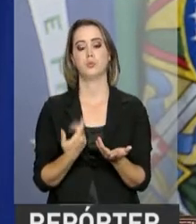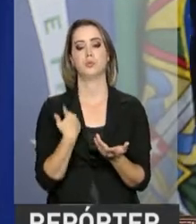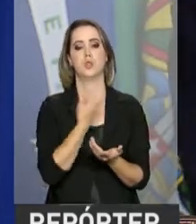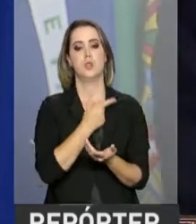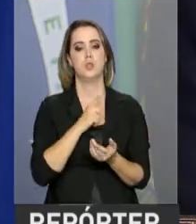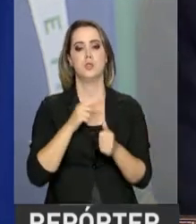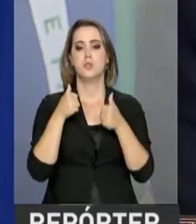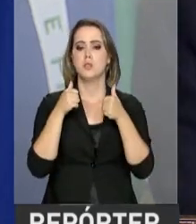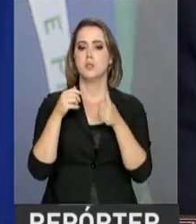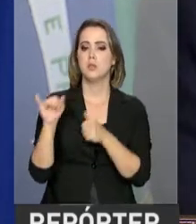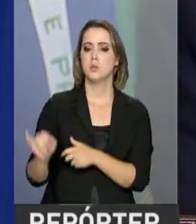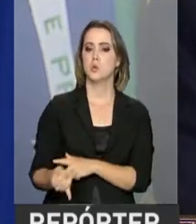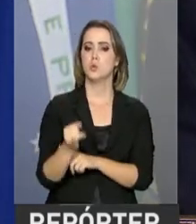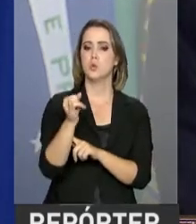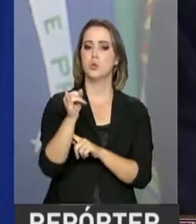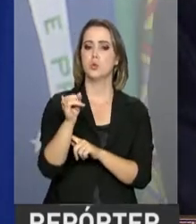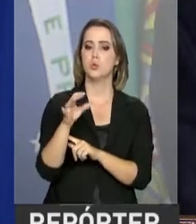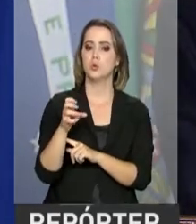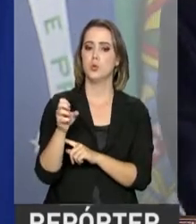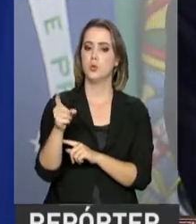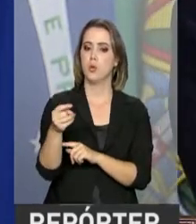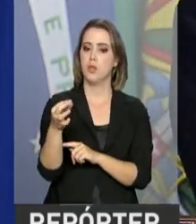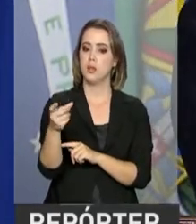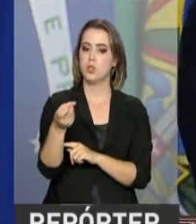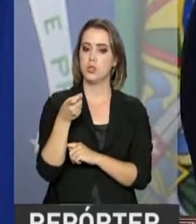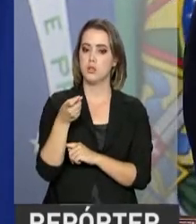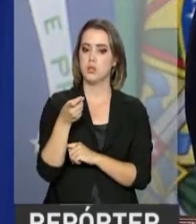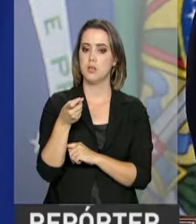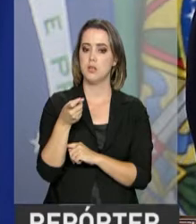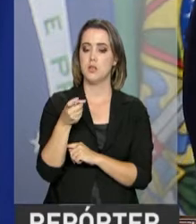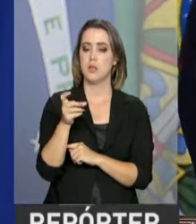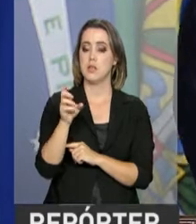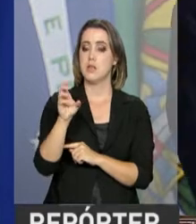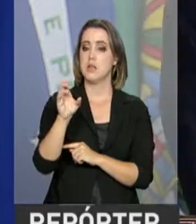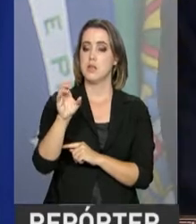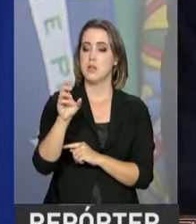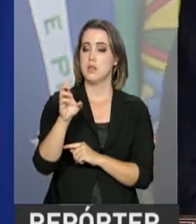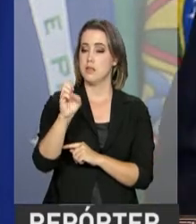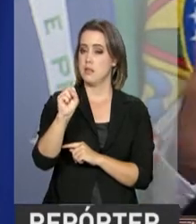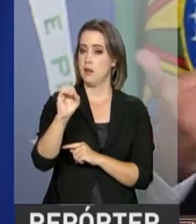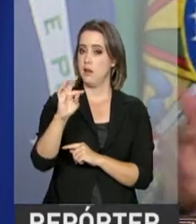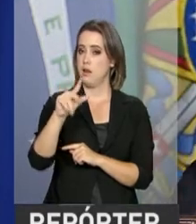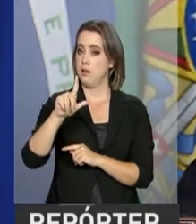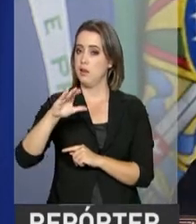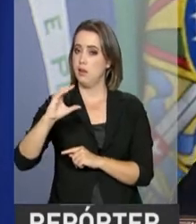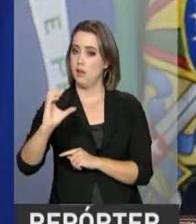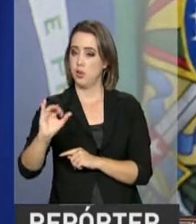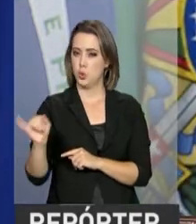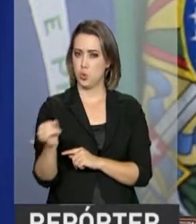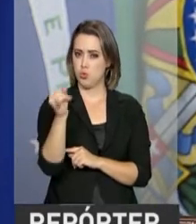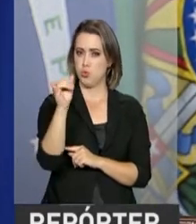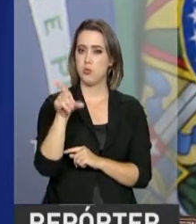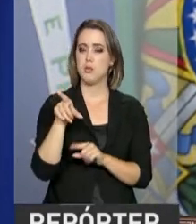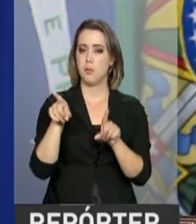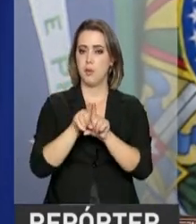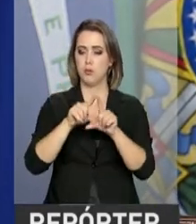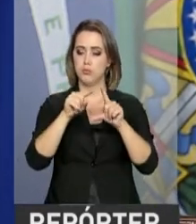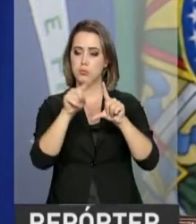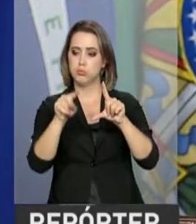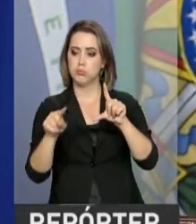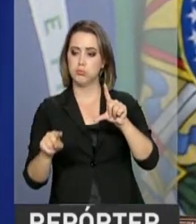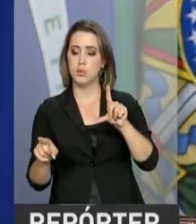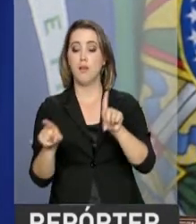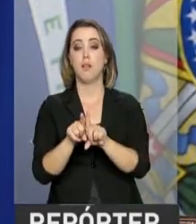com juros, com a taxa Selic caindo em face da credibilidade. Nós conseguimos, há poucos dias, levar